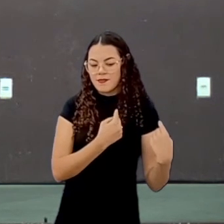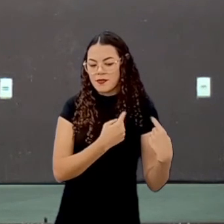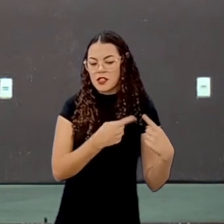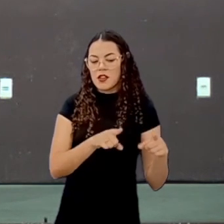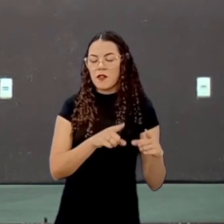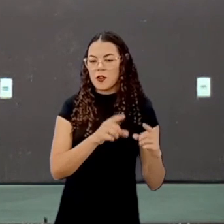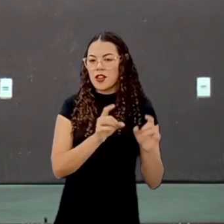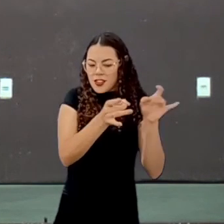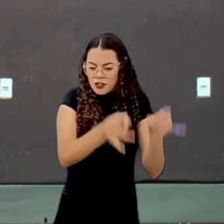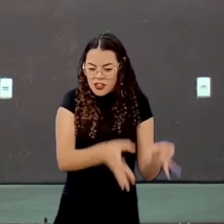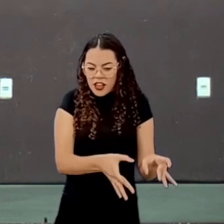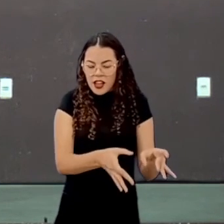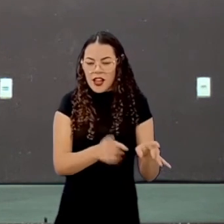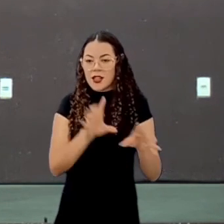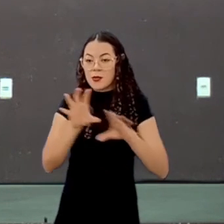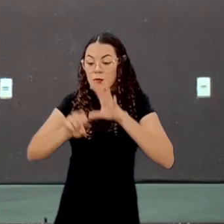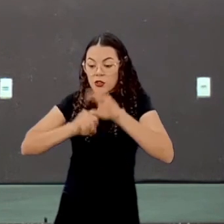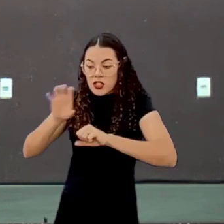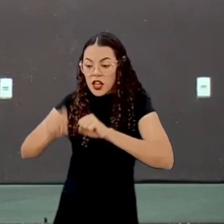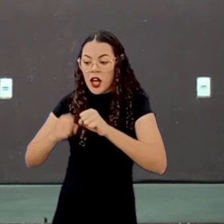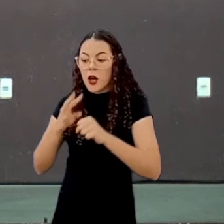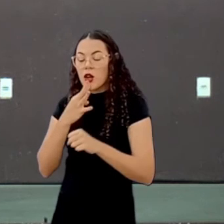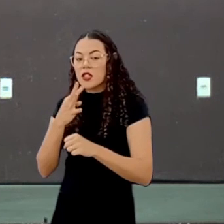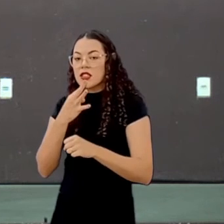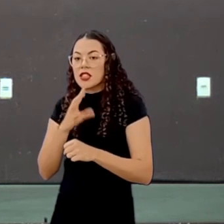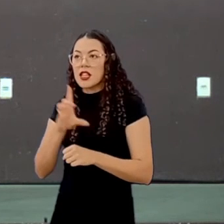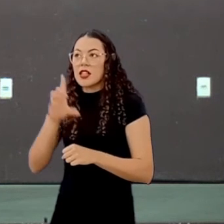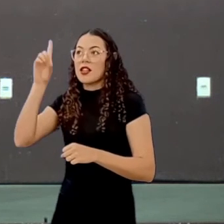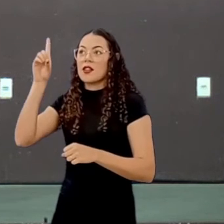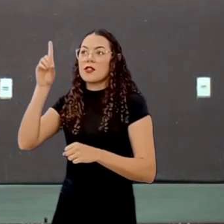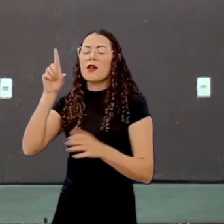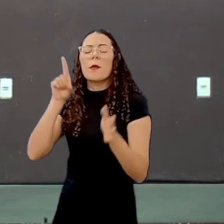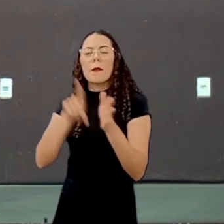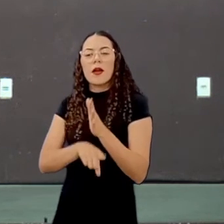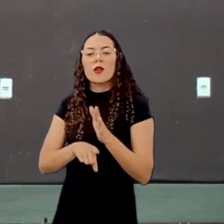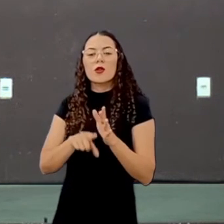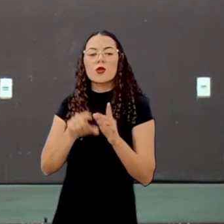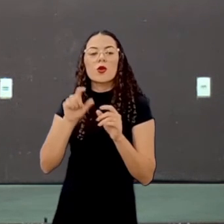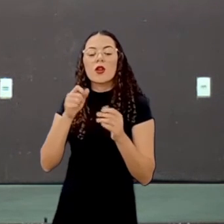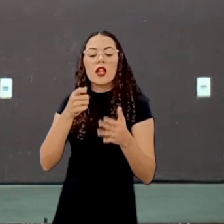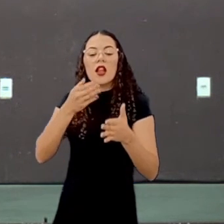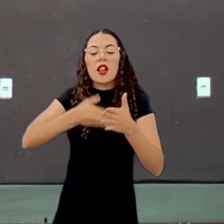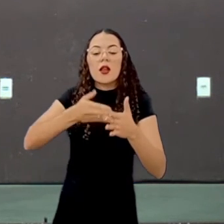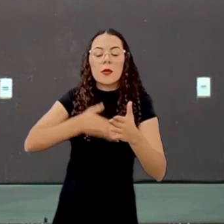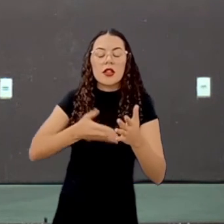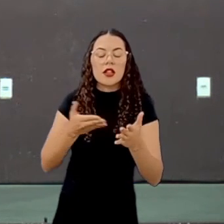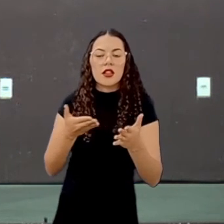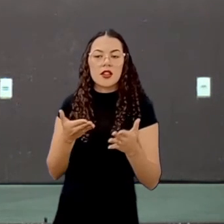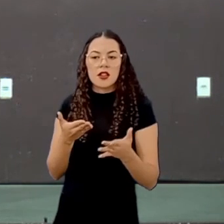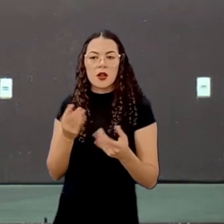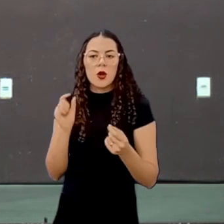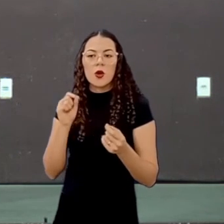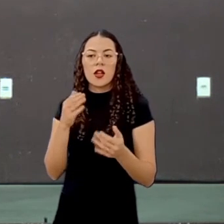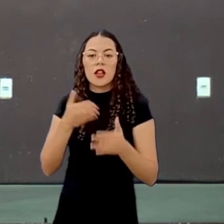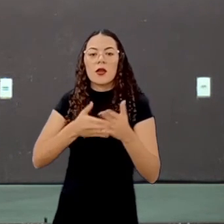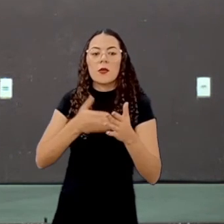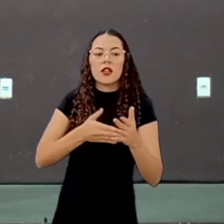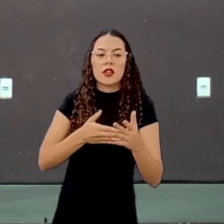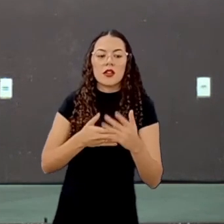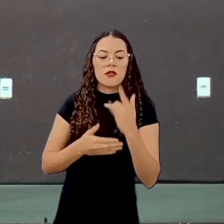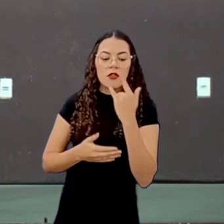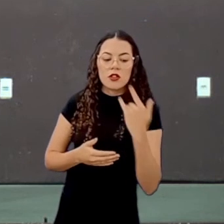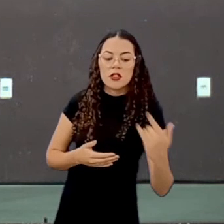deste mundo e buscar conhecer mais a Deus, eu te pergunto, o que é que impede? O que é que está te puxando?